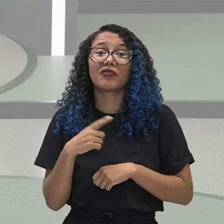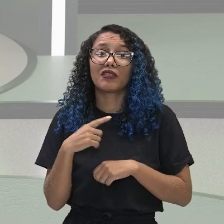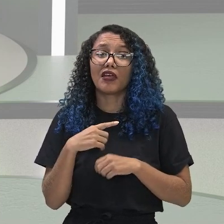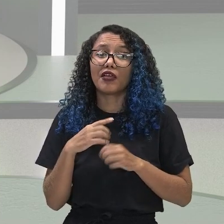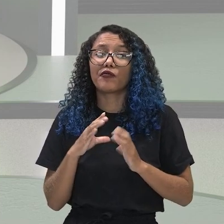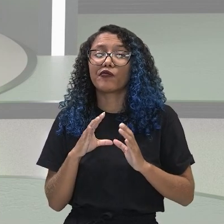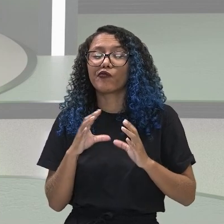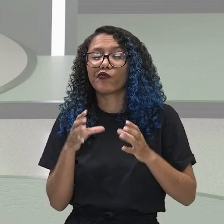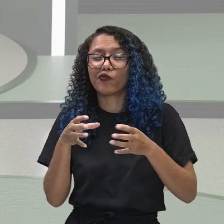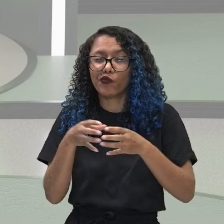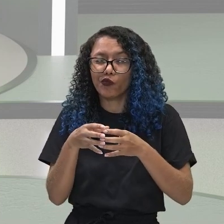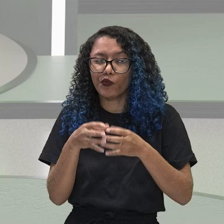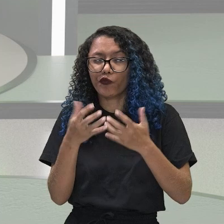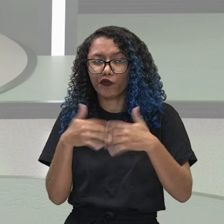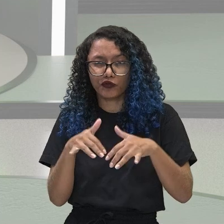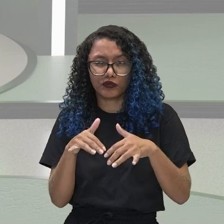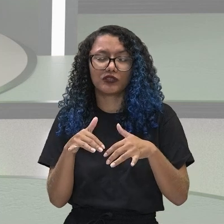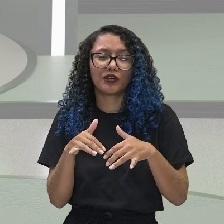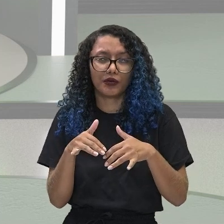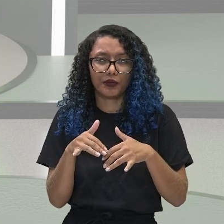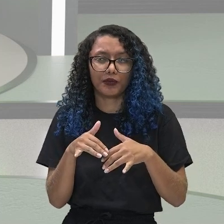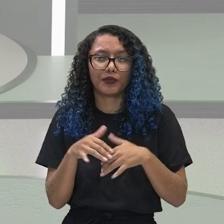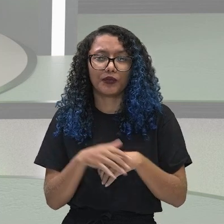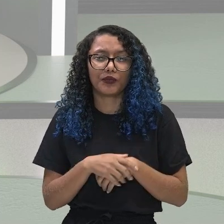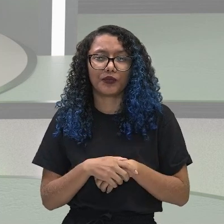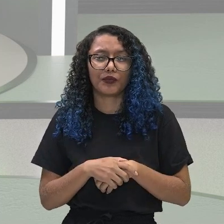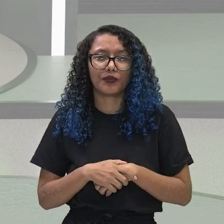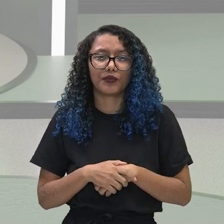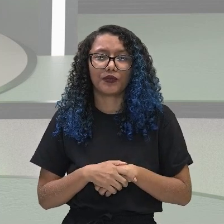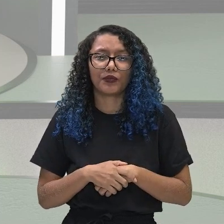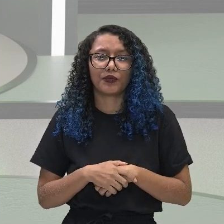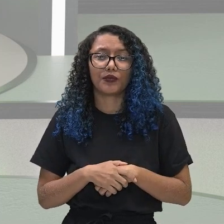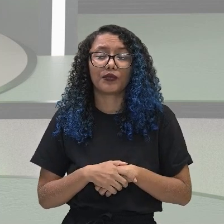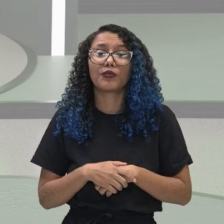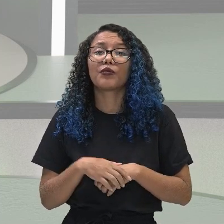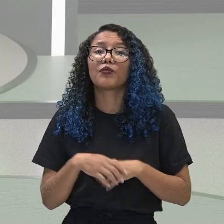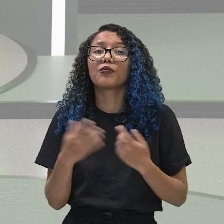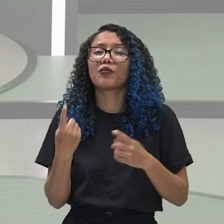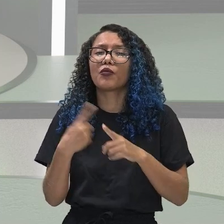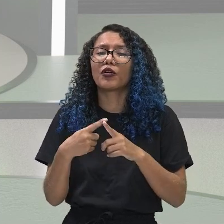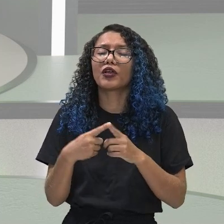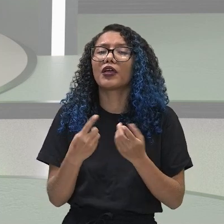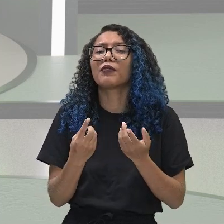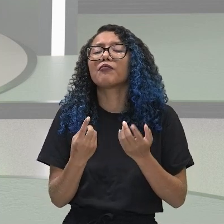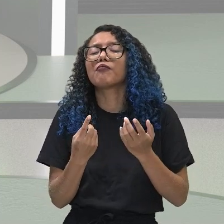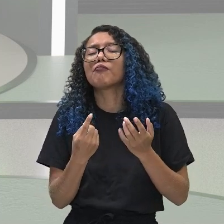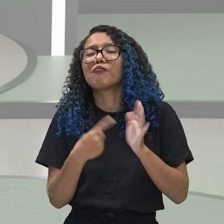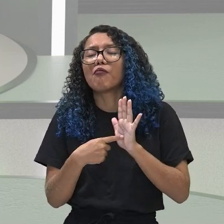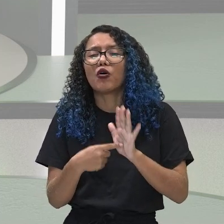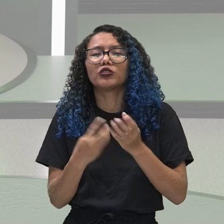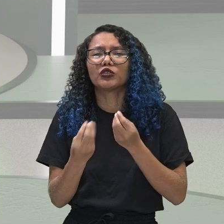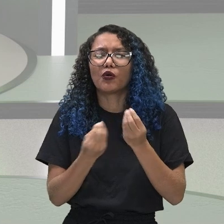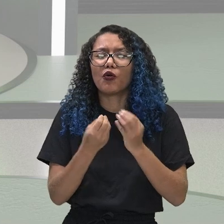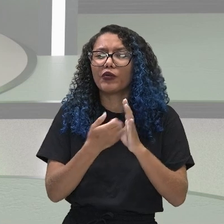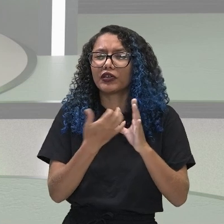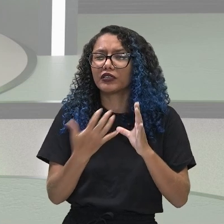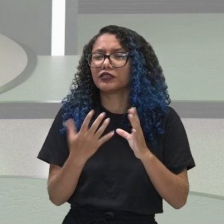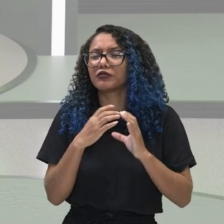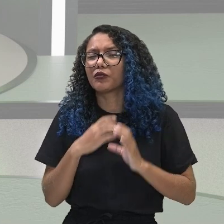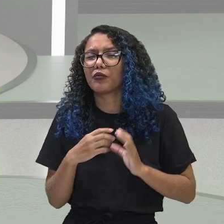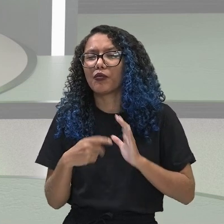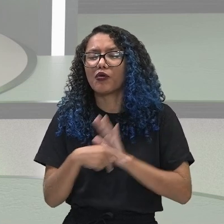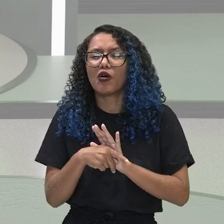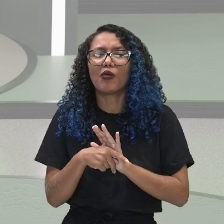por determinar o comportamento das substâncias. Lembrando, nós temos